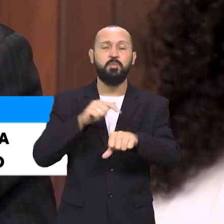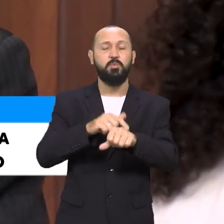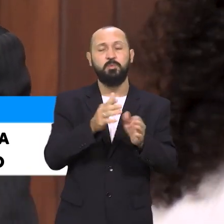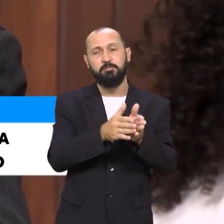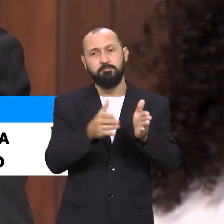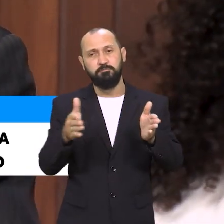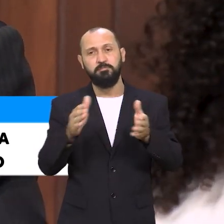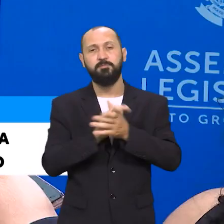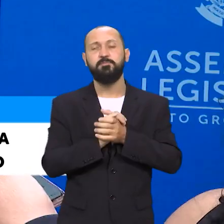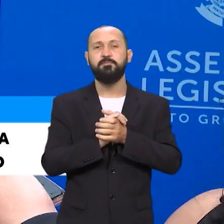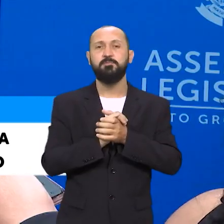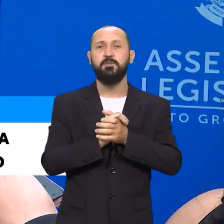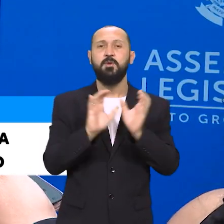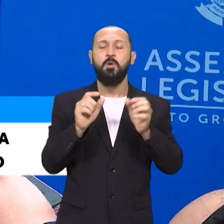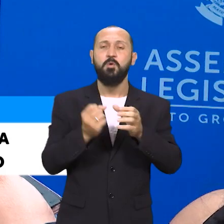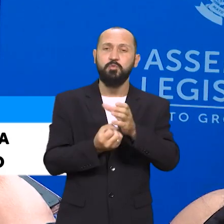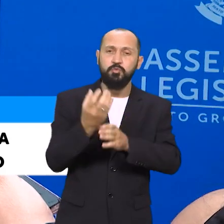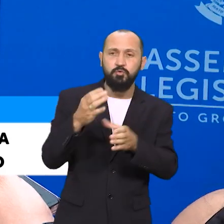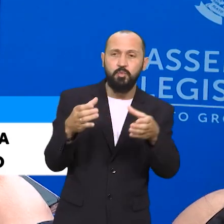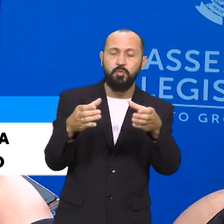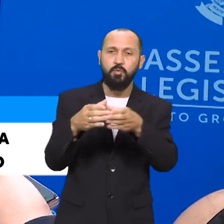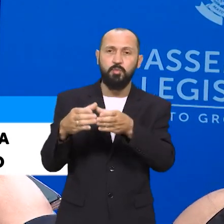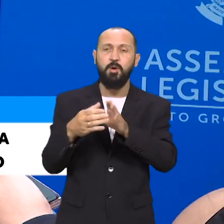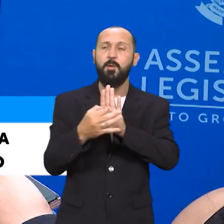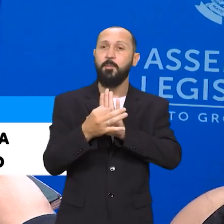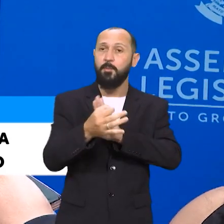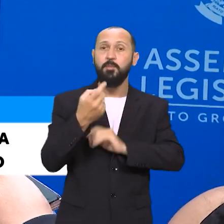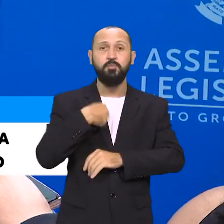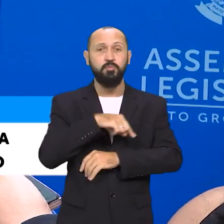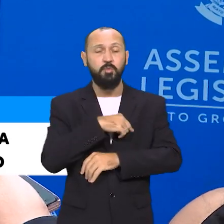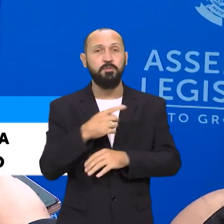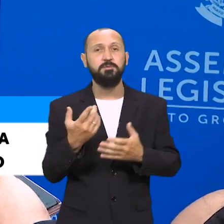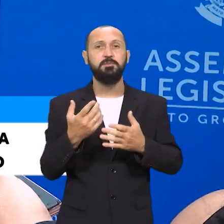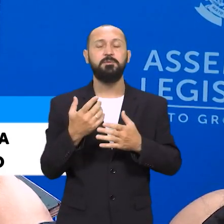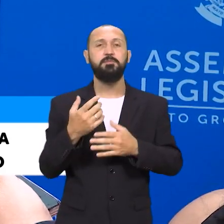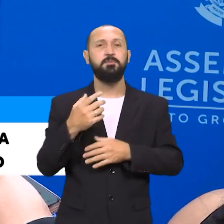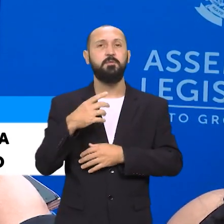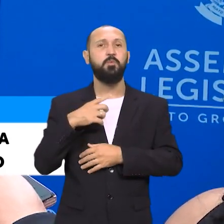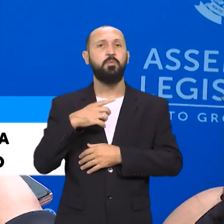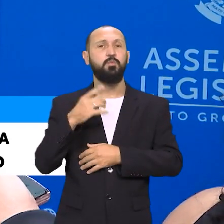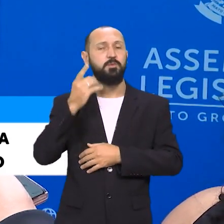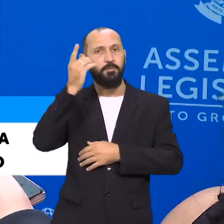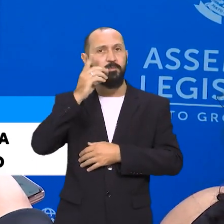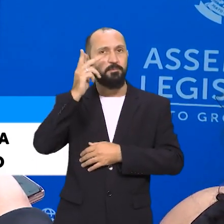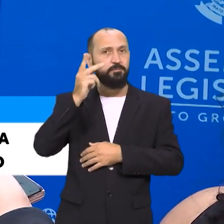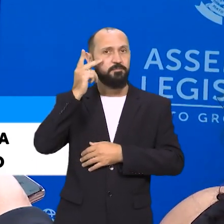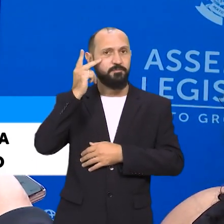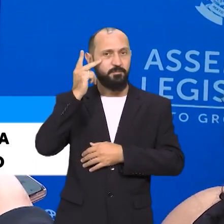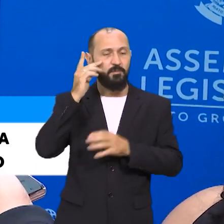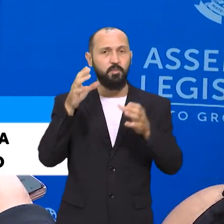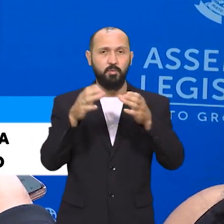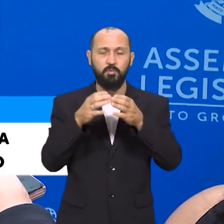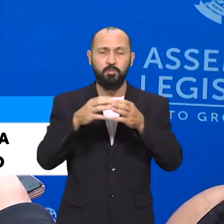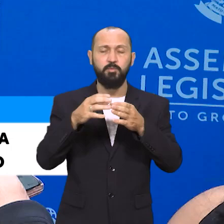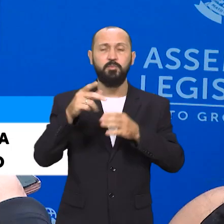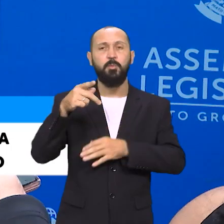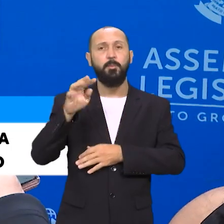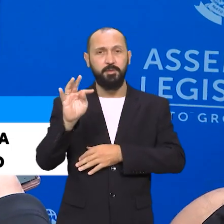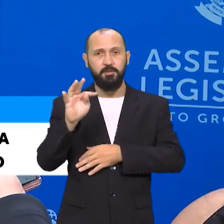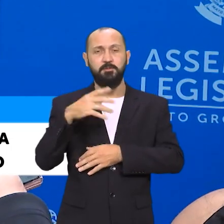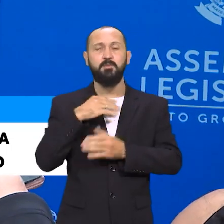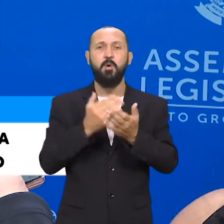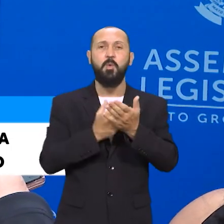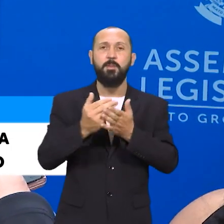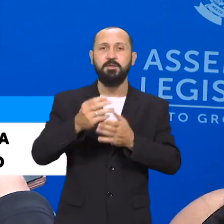comissão temporária. Tiramos uma comissão, foi uma proposta nossa, Pedro Kemp nos representa, a bancada do PT.